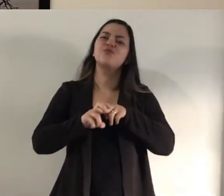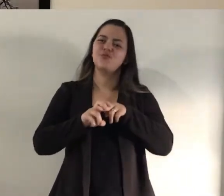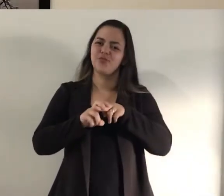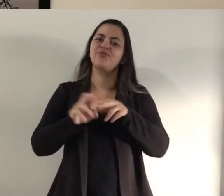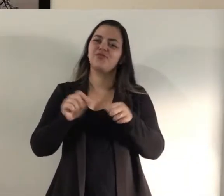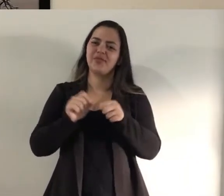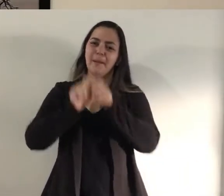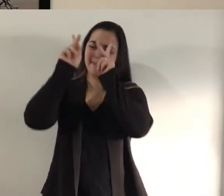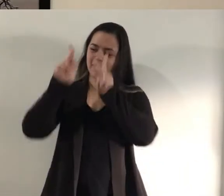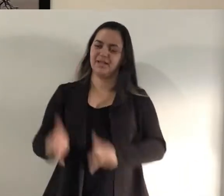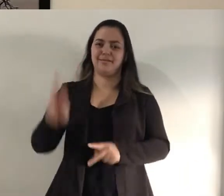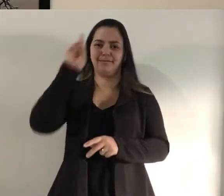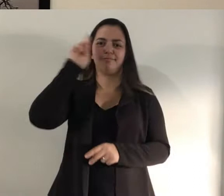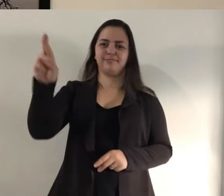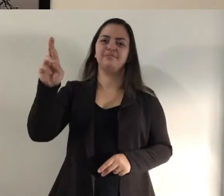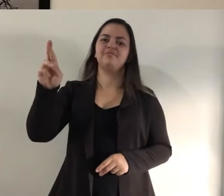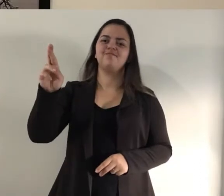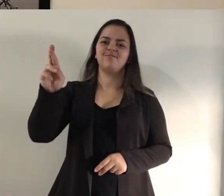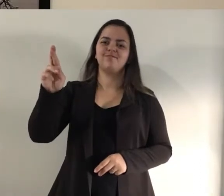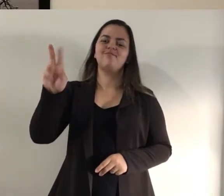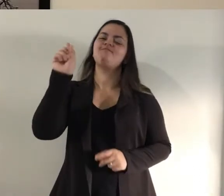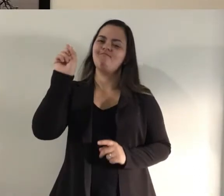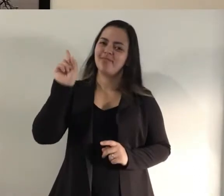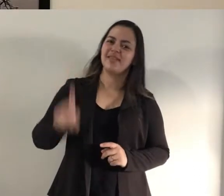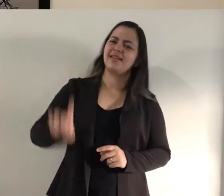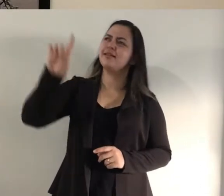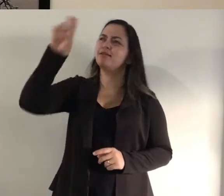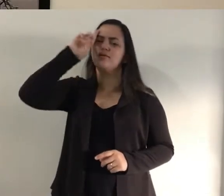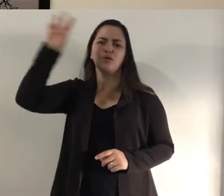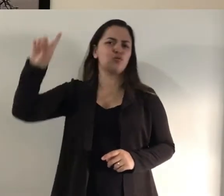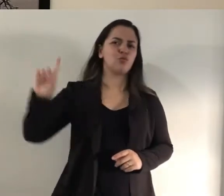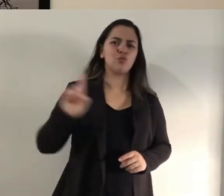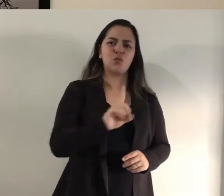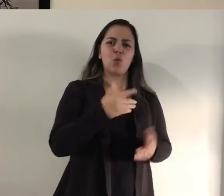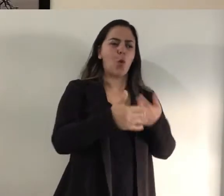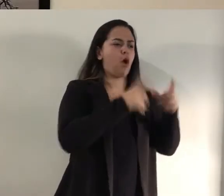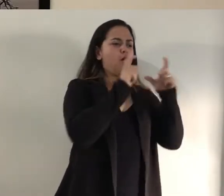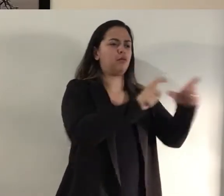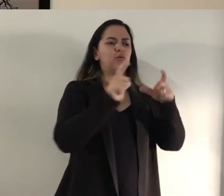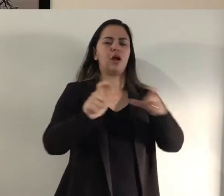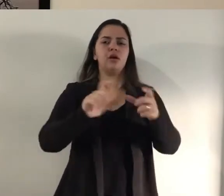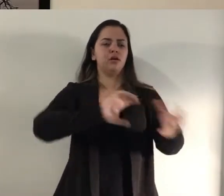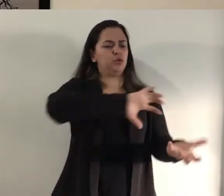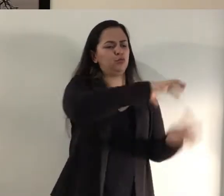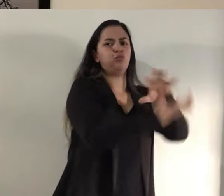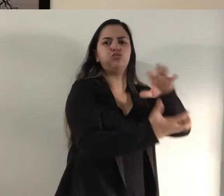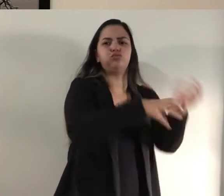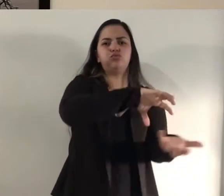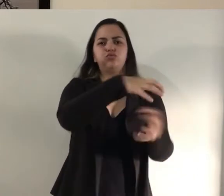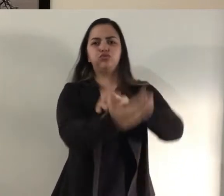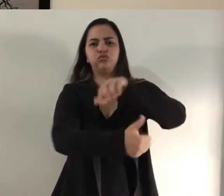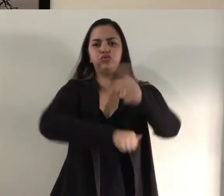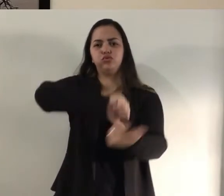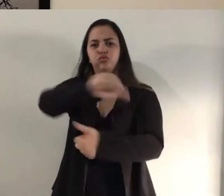É assim que o Senhor age, aonde ele chega, a transformação, aonde o Cristo vivo chega, aonde aquele